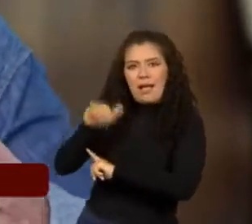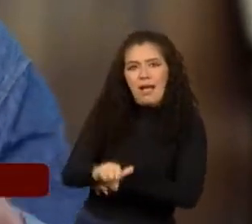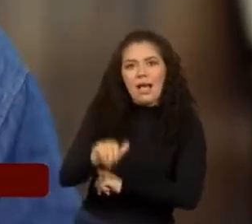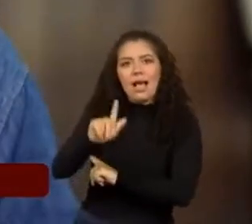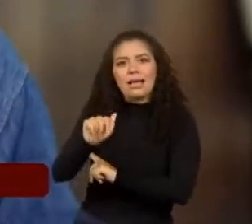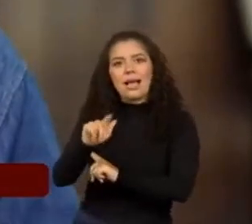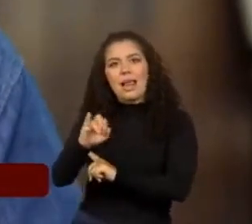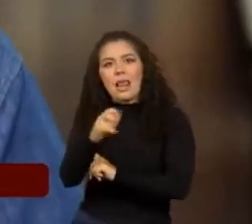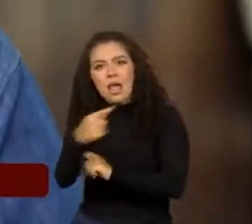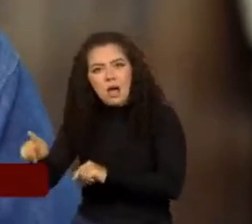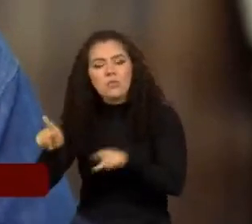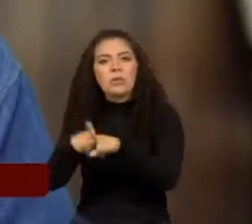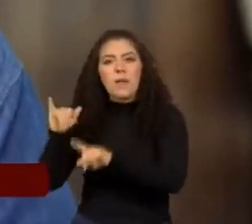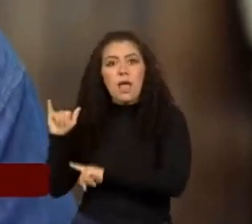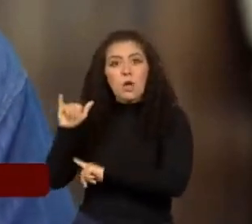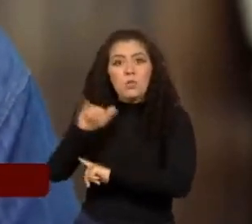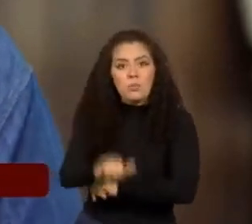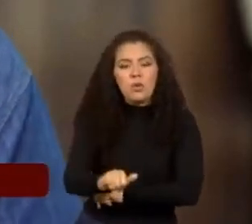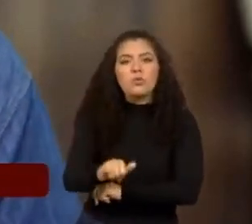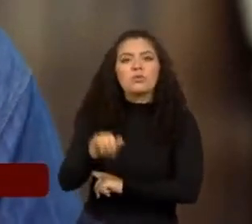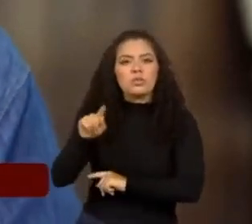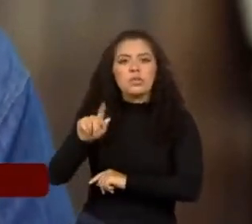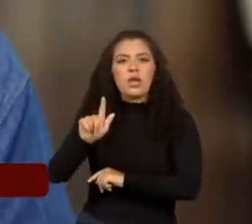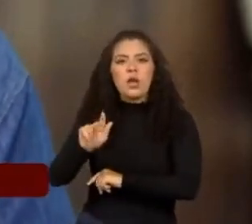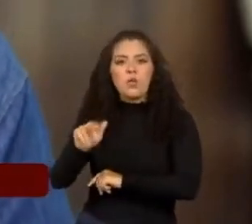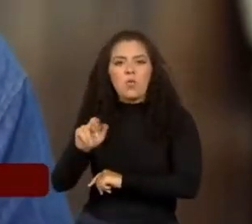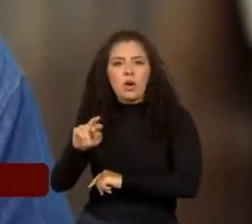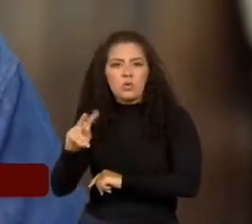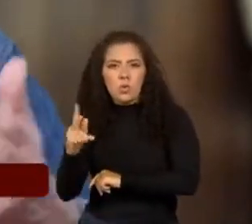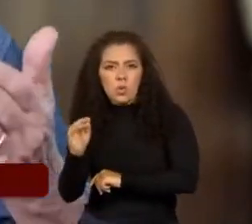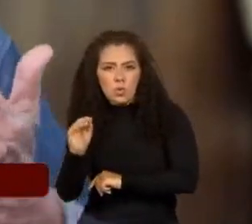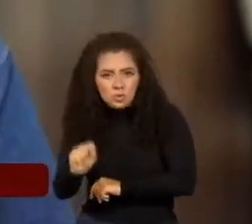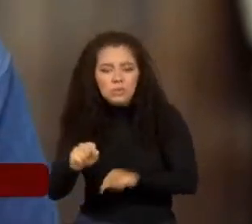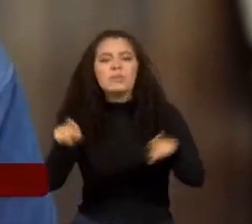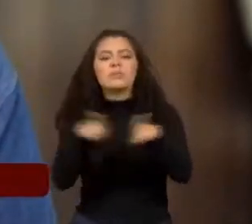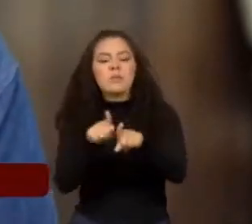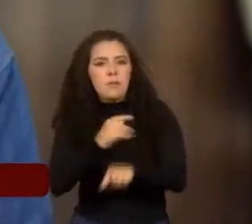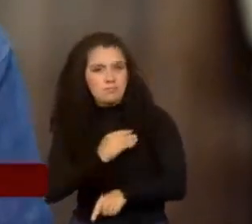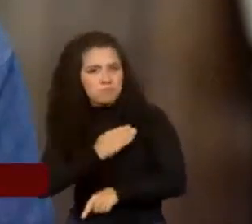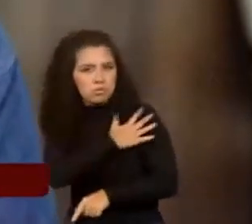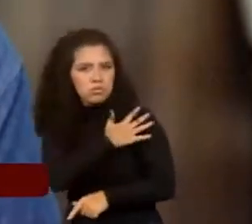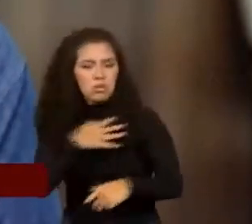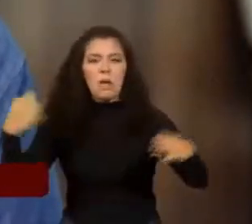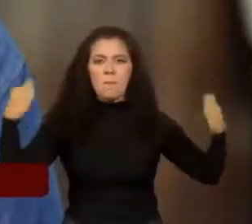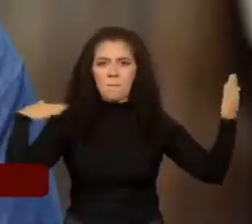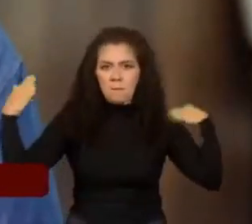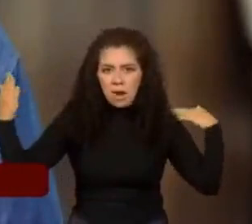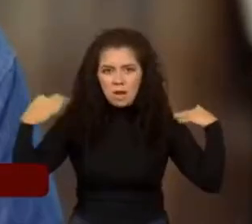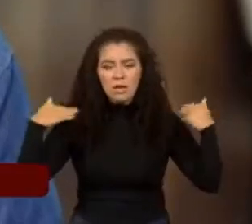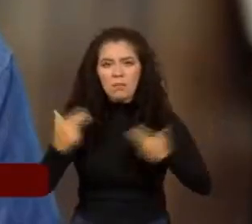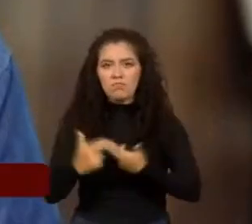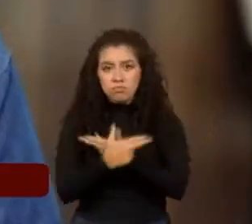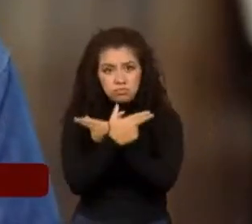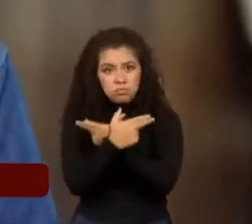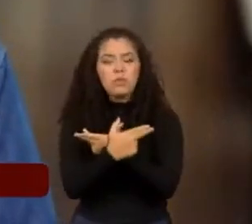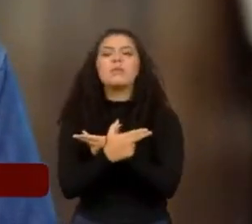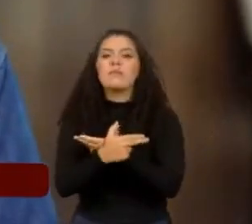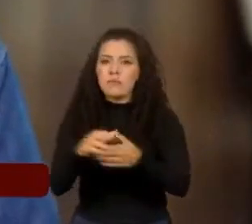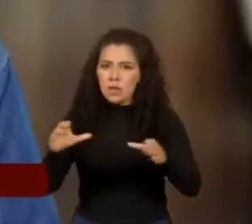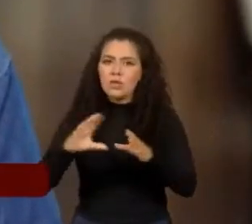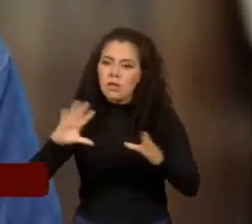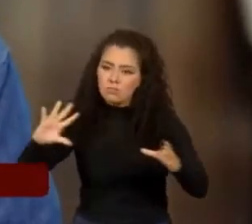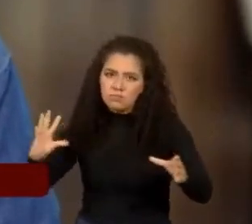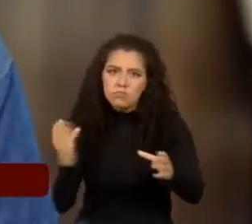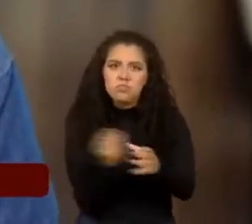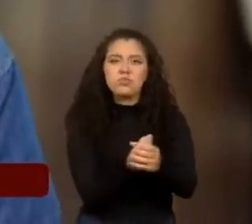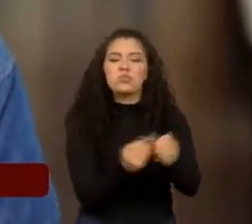Nesses seis lugares vai ter o Exército, a Marinha Aeronáutica participando, junto com a Polícia Federal, para ver se a